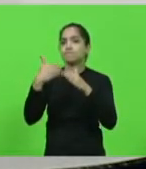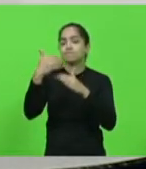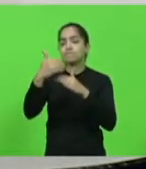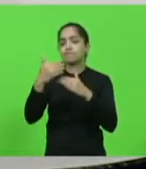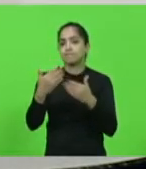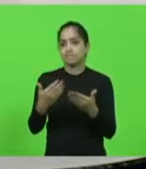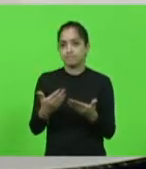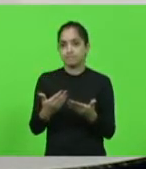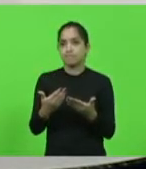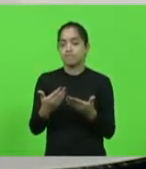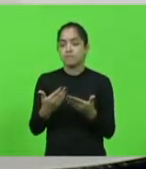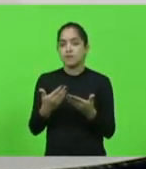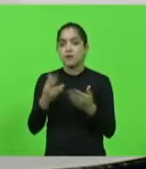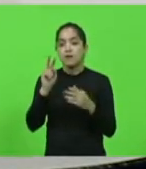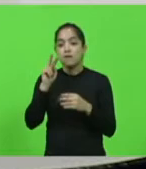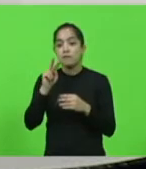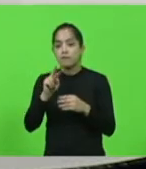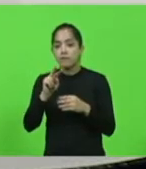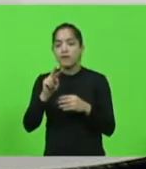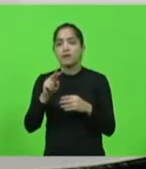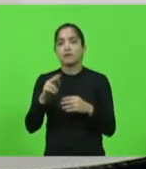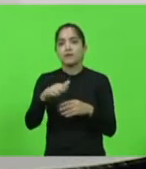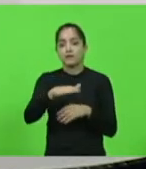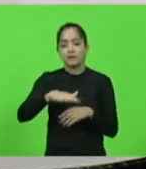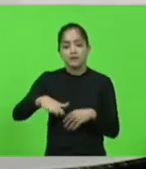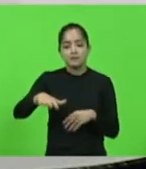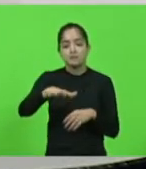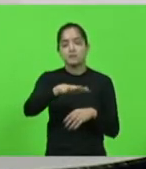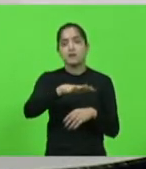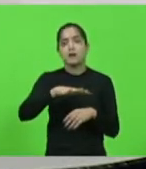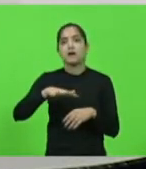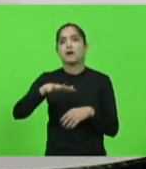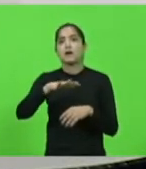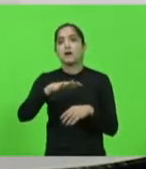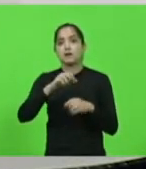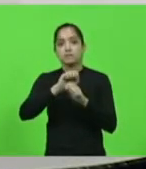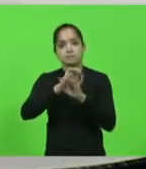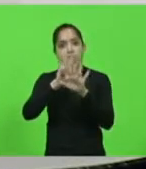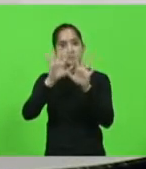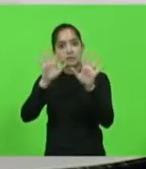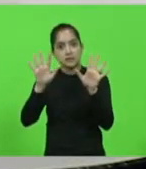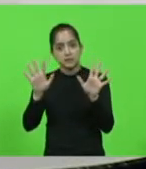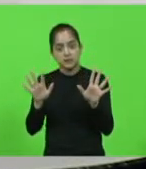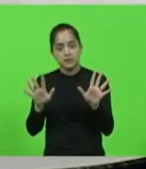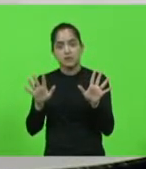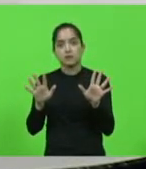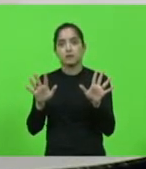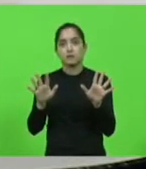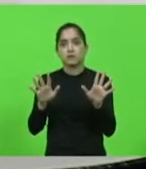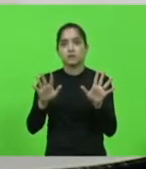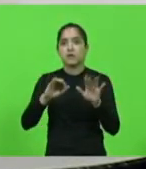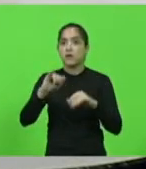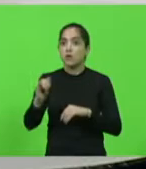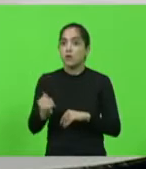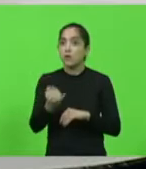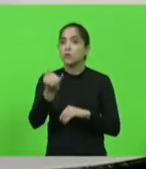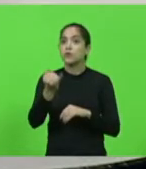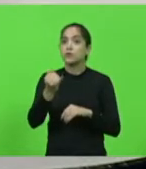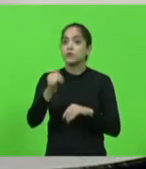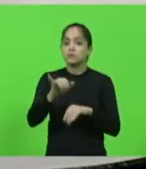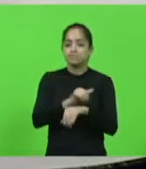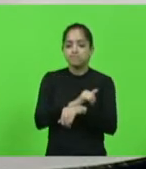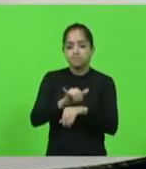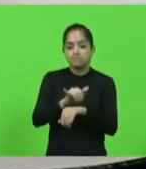Catarina, observar que o terceiro setor passa a ter luz, visibilidade, oportunidades